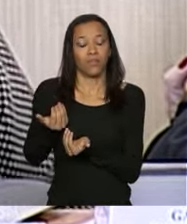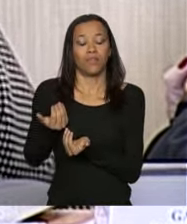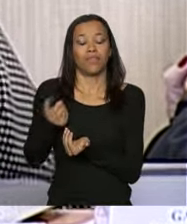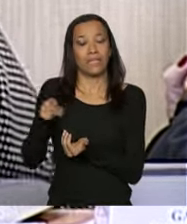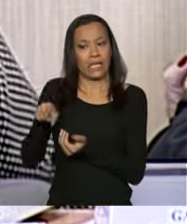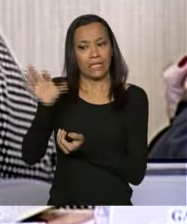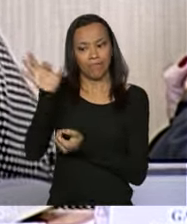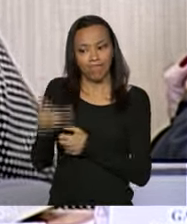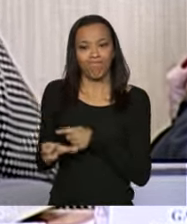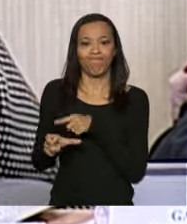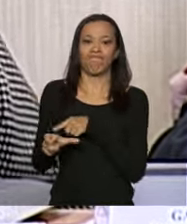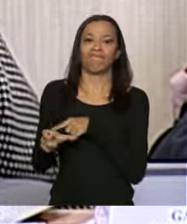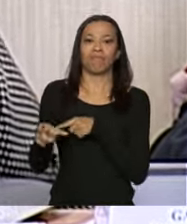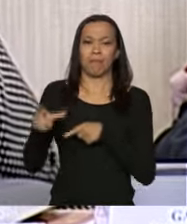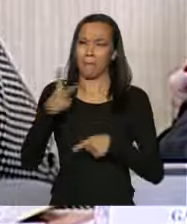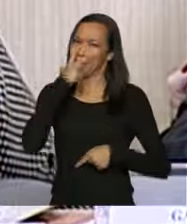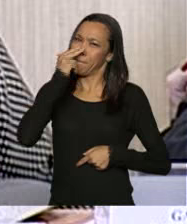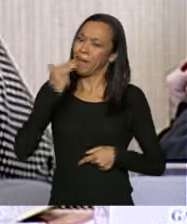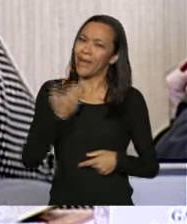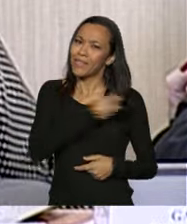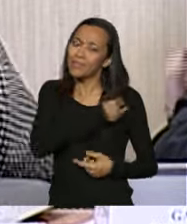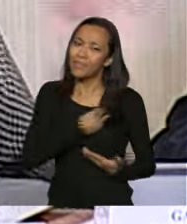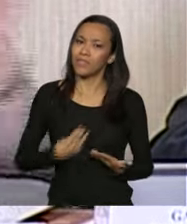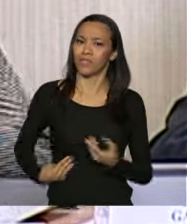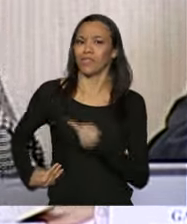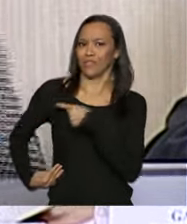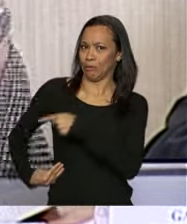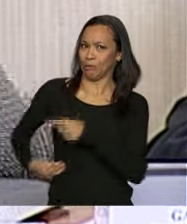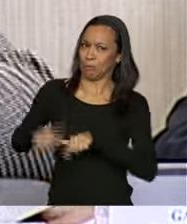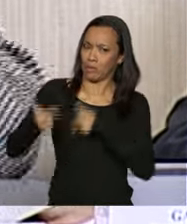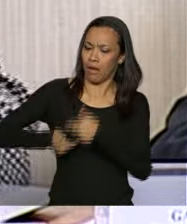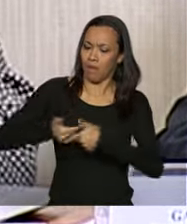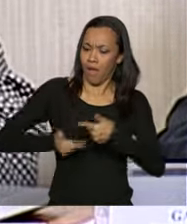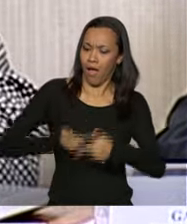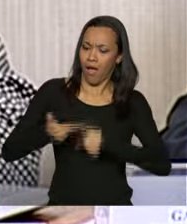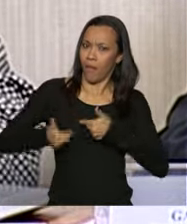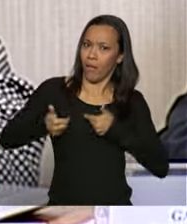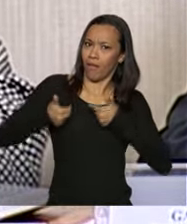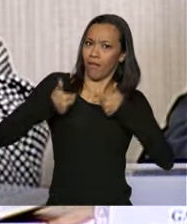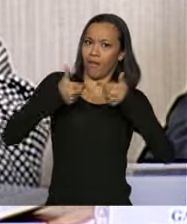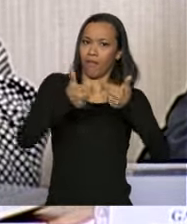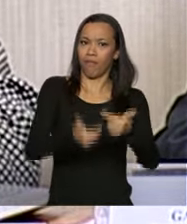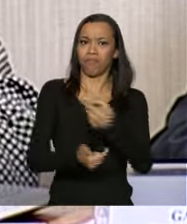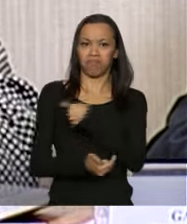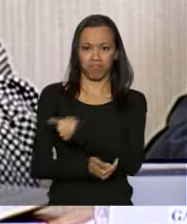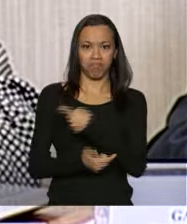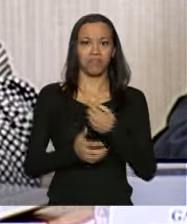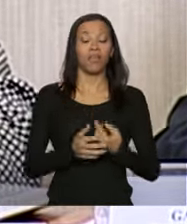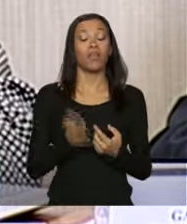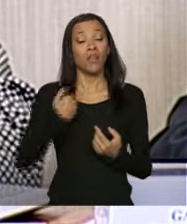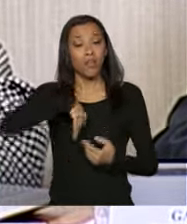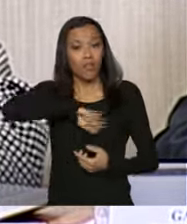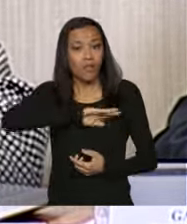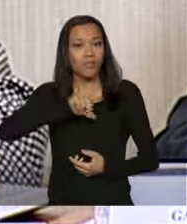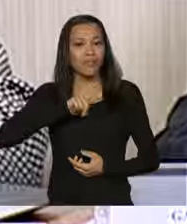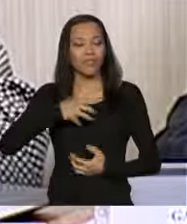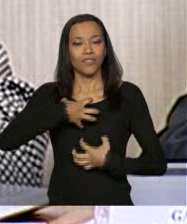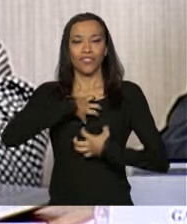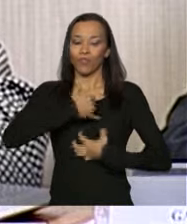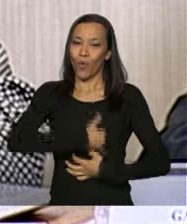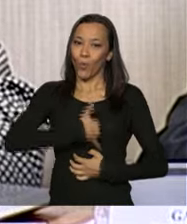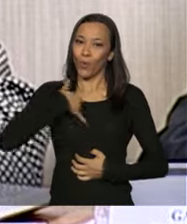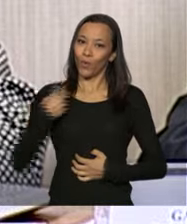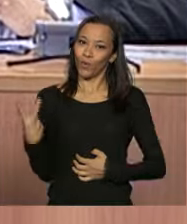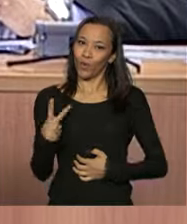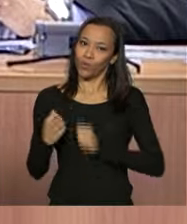fato a estatura de um ministro de Estado no trabalho que vem desenvolvendo, né, e do qual nós temos muito orgulho de